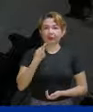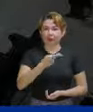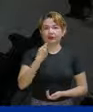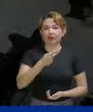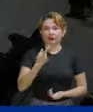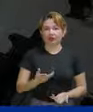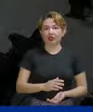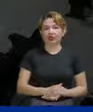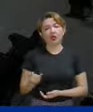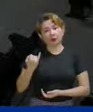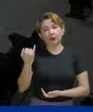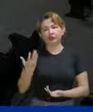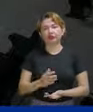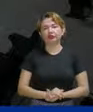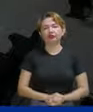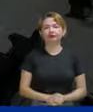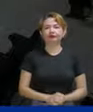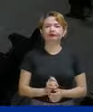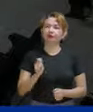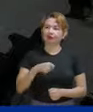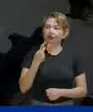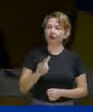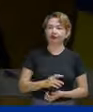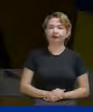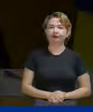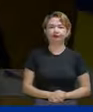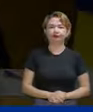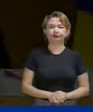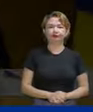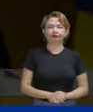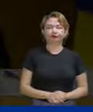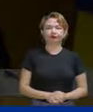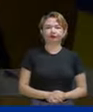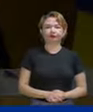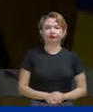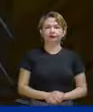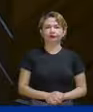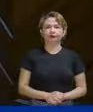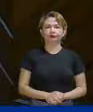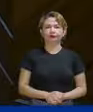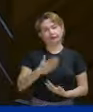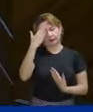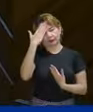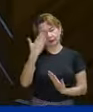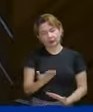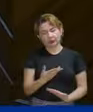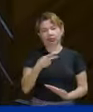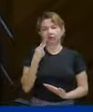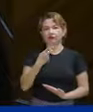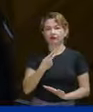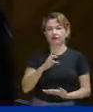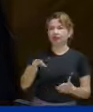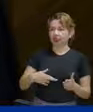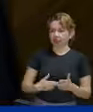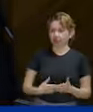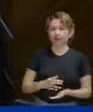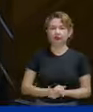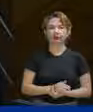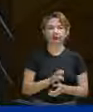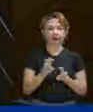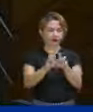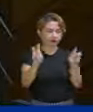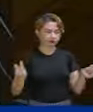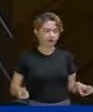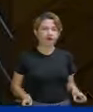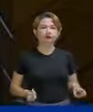o advogado tem para dizer, senhor presidente. Pois não, doutor. Presidente, obrigado pela oportunidade, senhor relator. Foco no